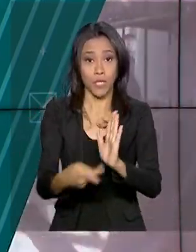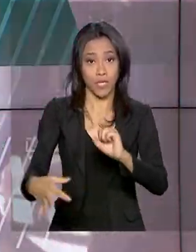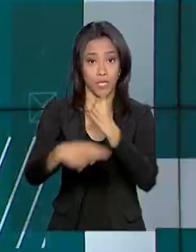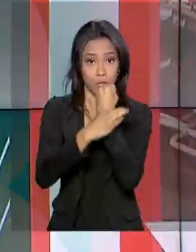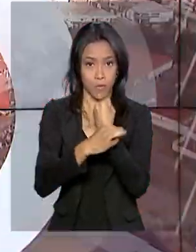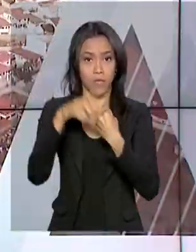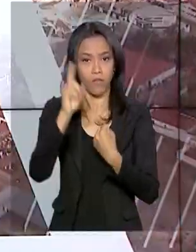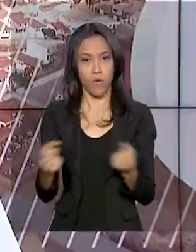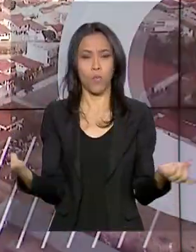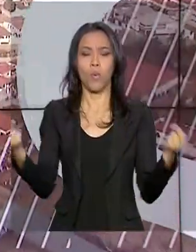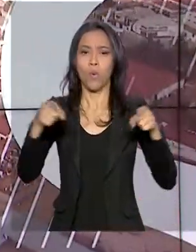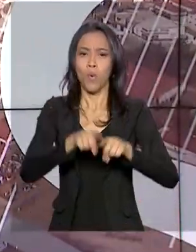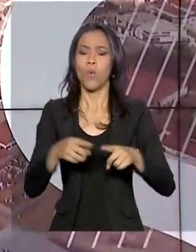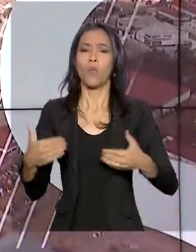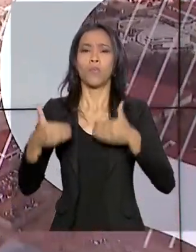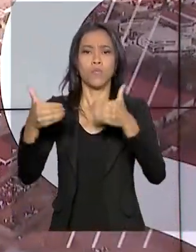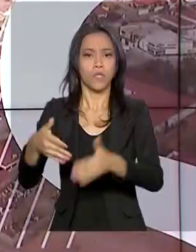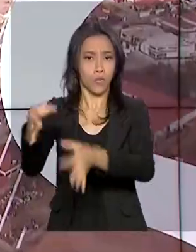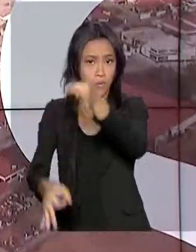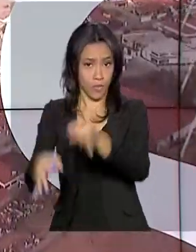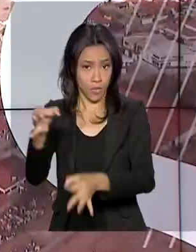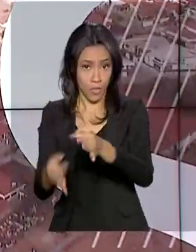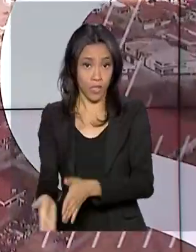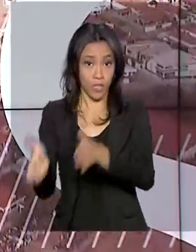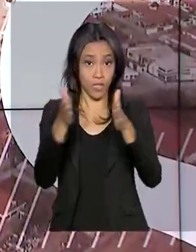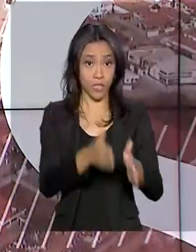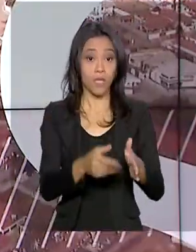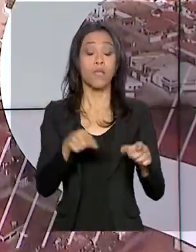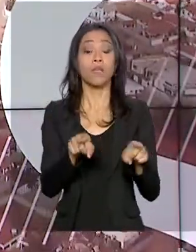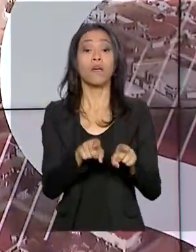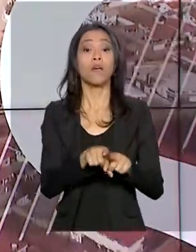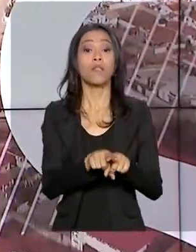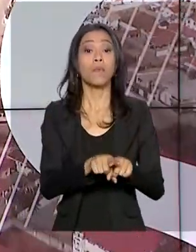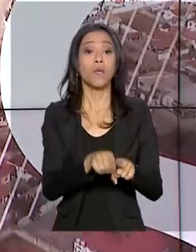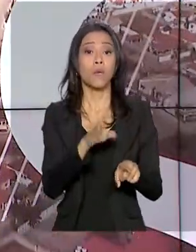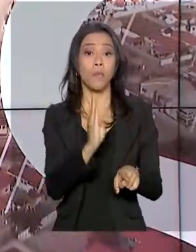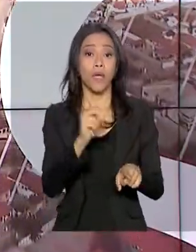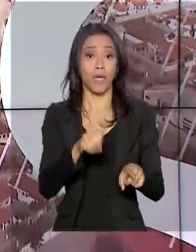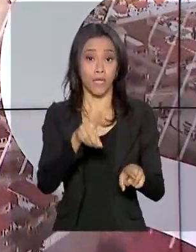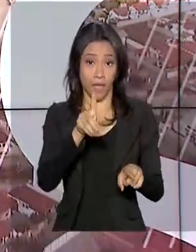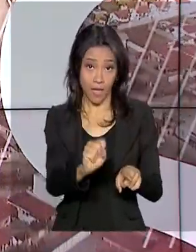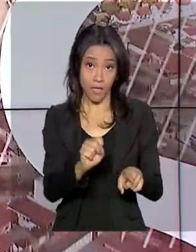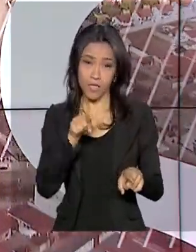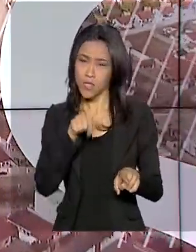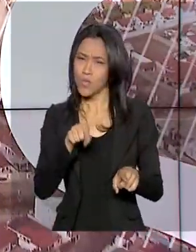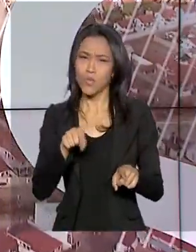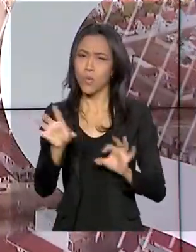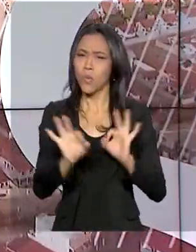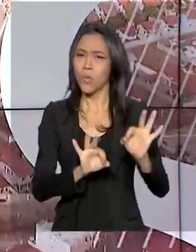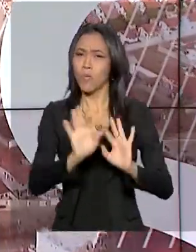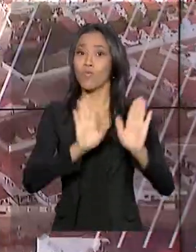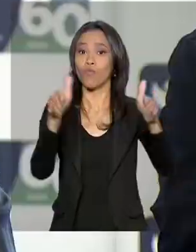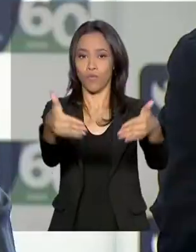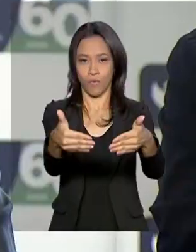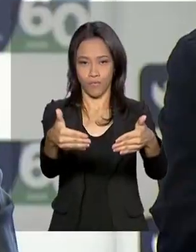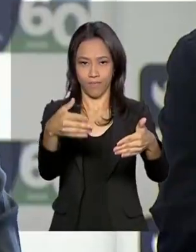pelo Ministério da Justiça, o Banco Interamericano de Desenvolvimento e o BNDES durante o Fórum de Investimentos Brasil.